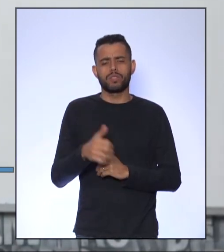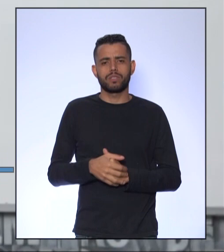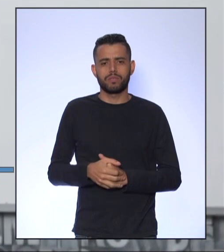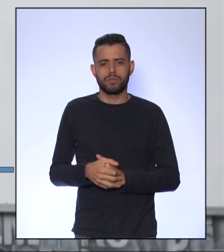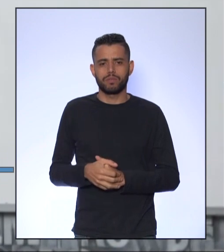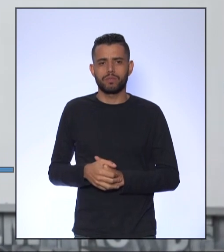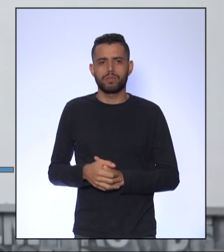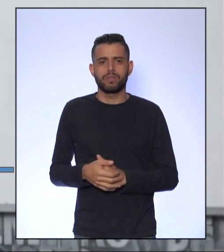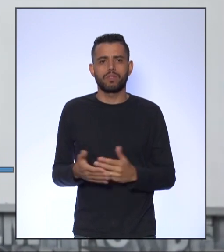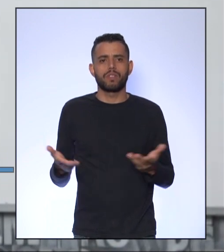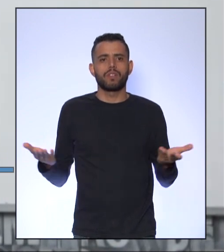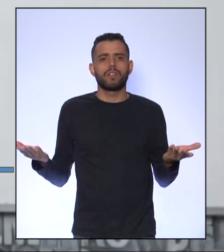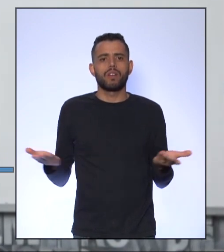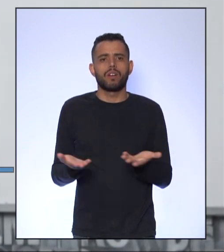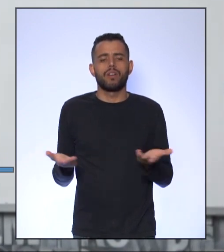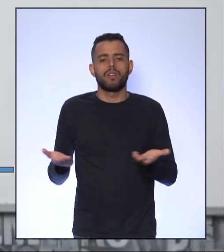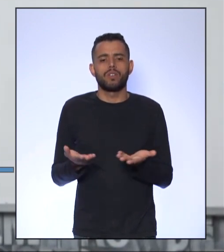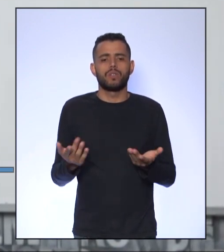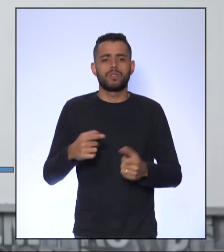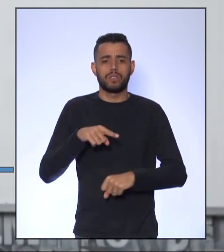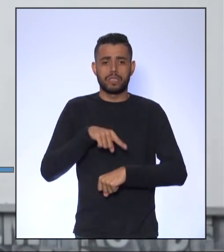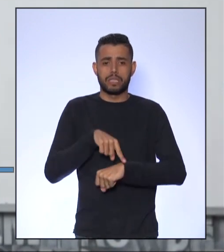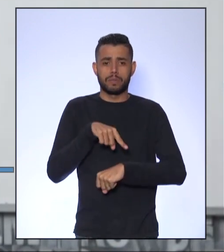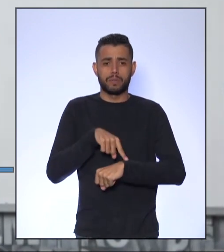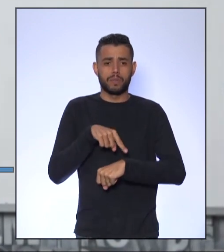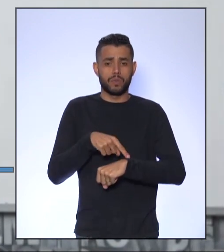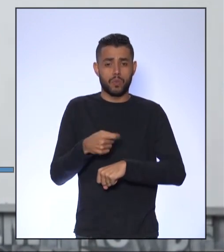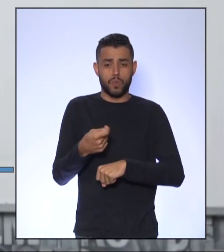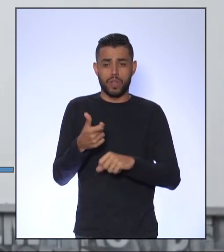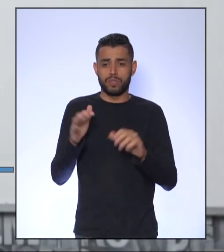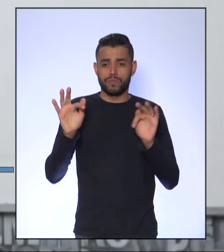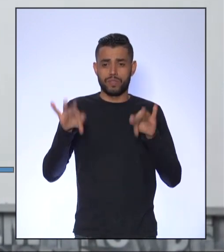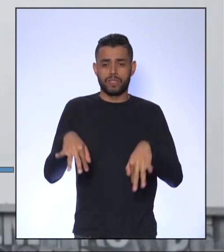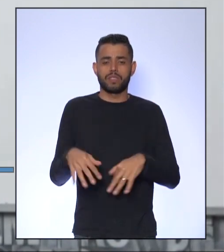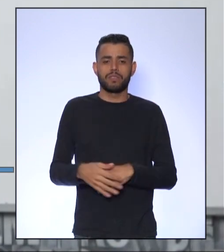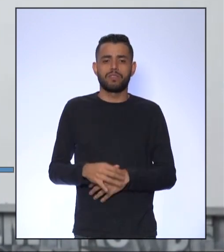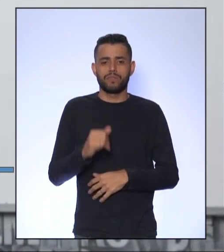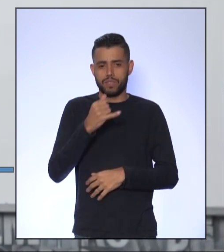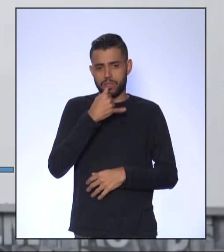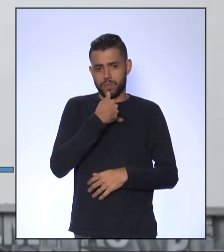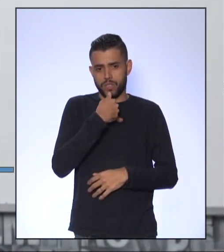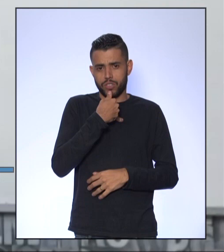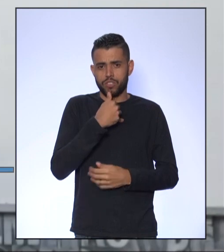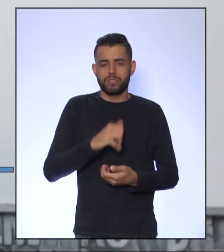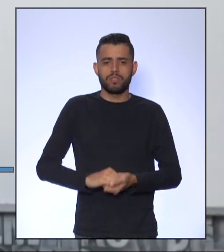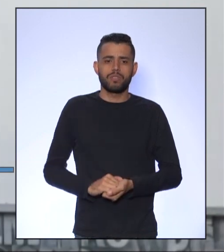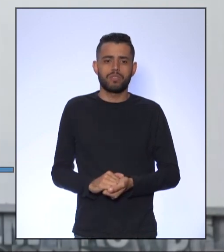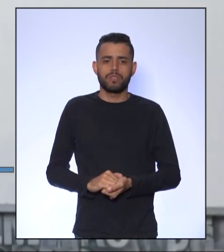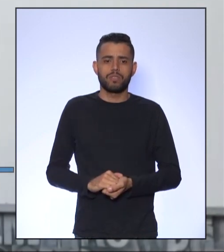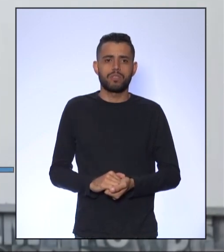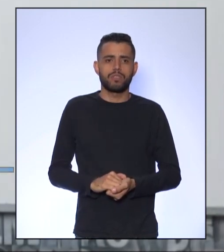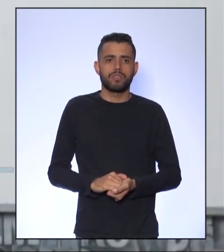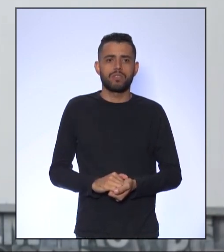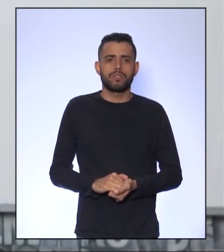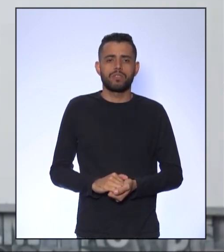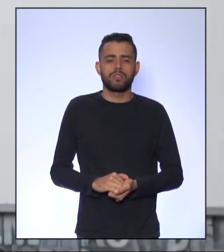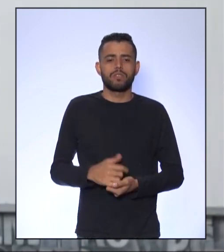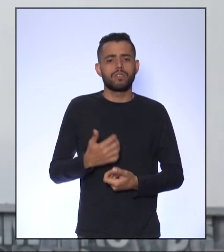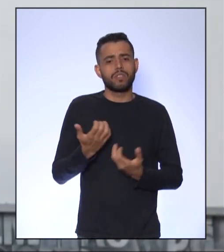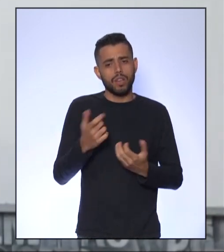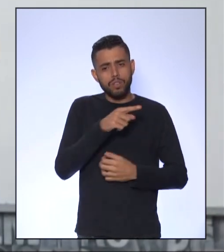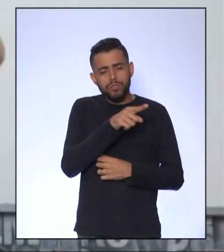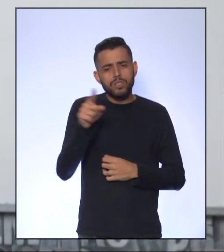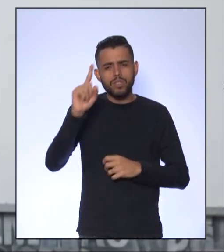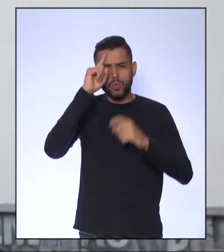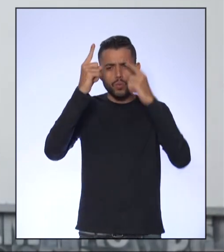lá agora. A gente está com o nosso tempo acabando, né? Infelizmente, eu quero que vocês mandem mais